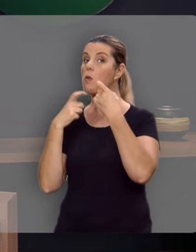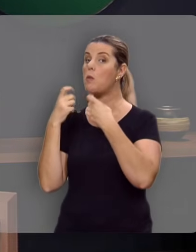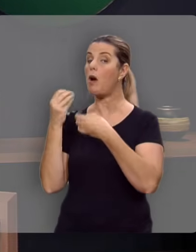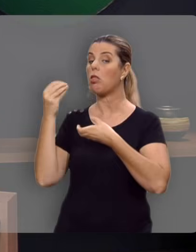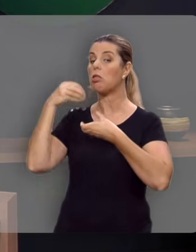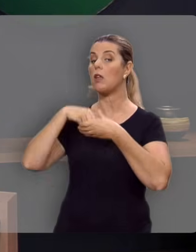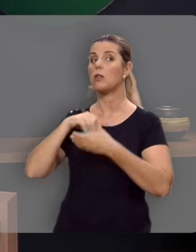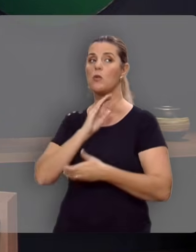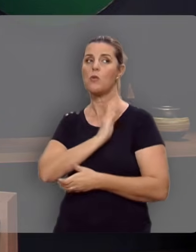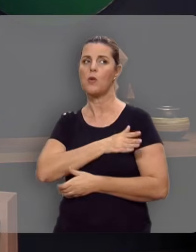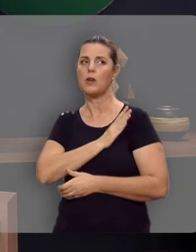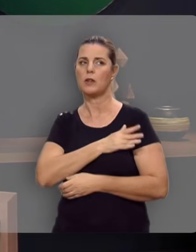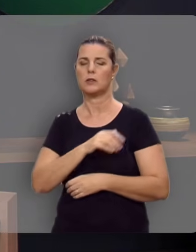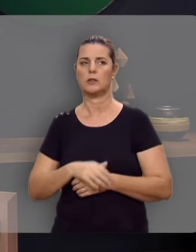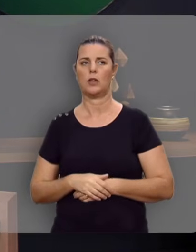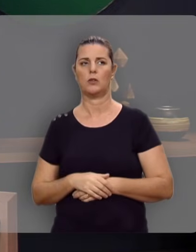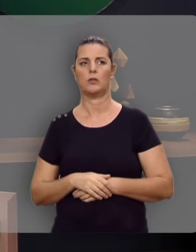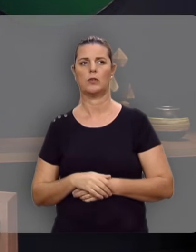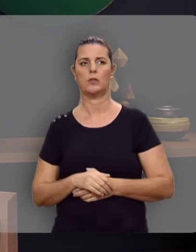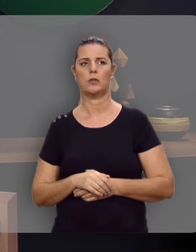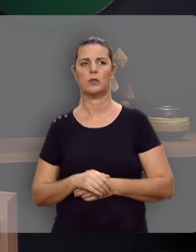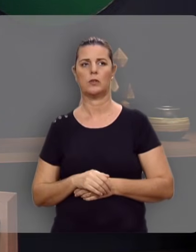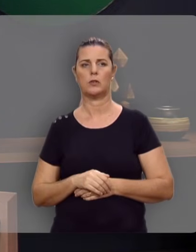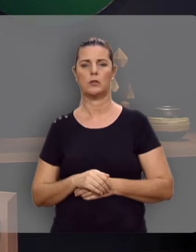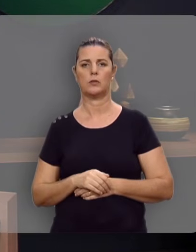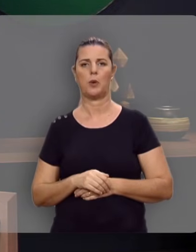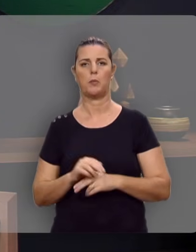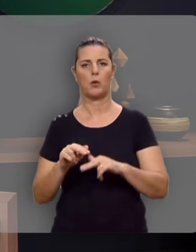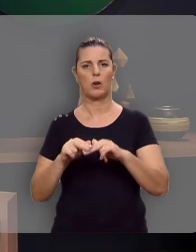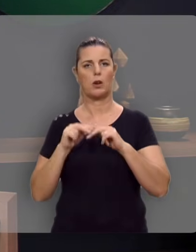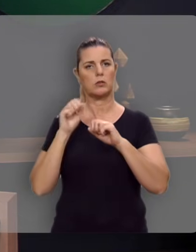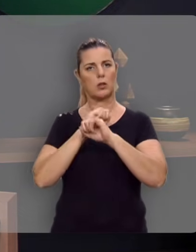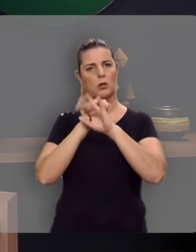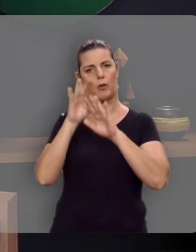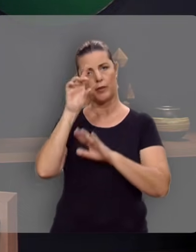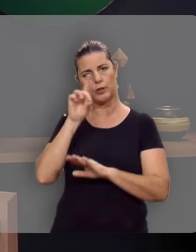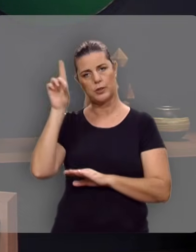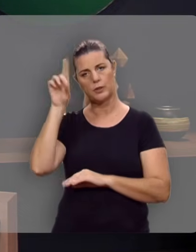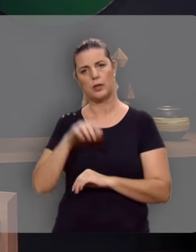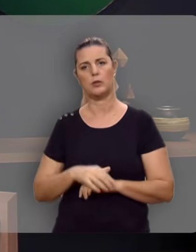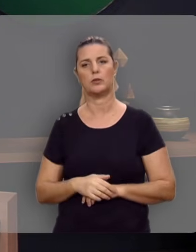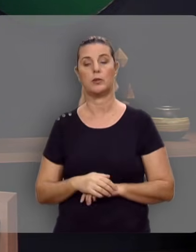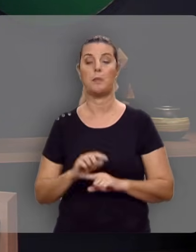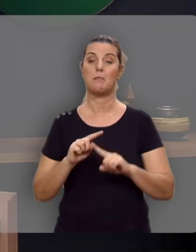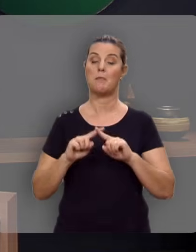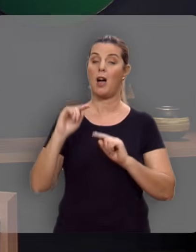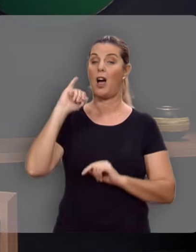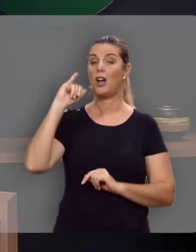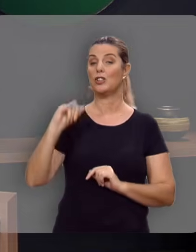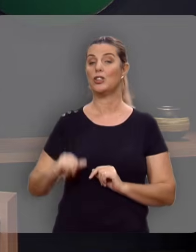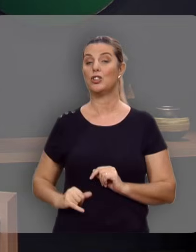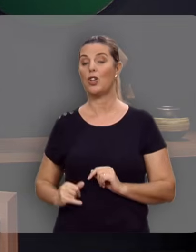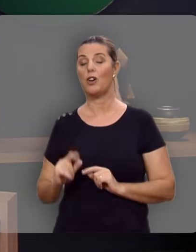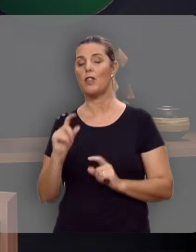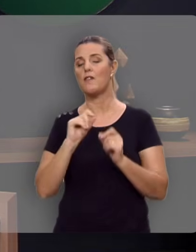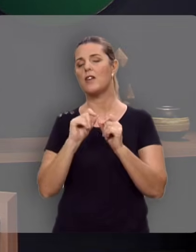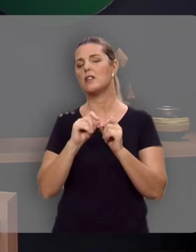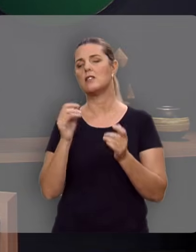preocupado com o que estava no coração dos filhos. Era o zelo pela glória de Deus. Mas Jó não fazia